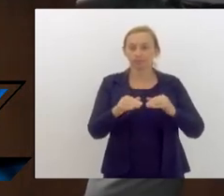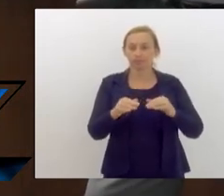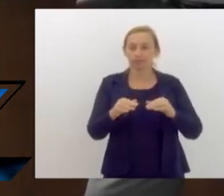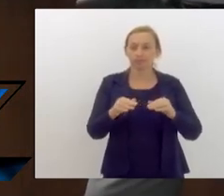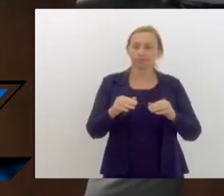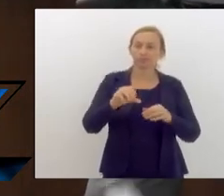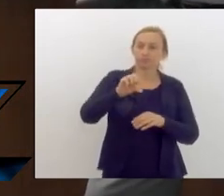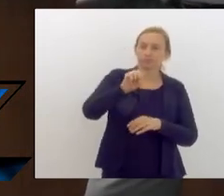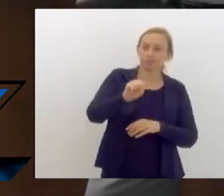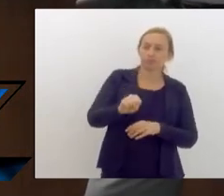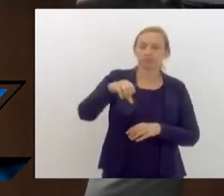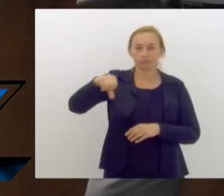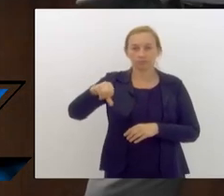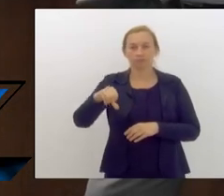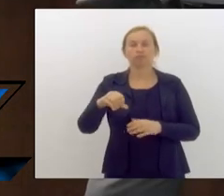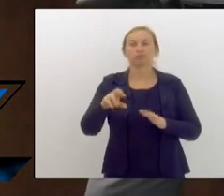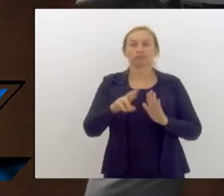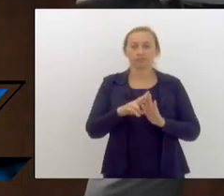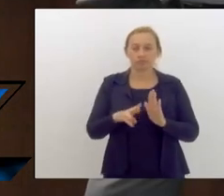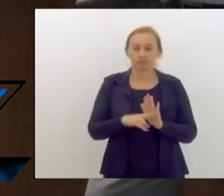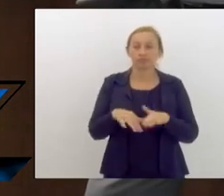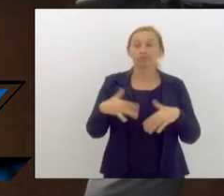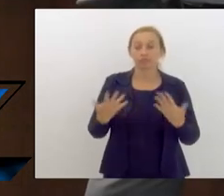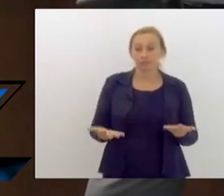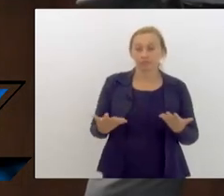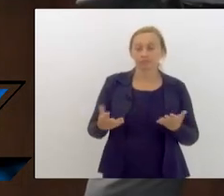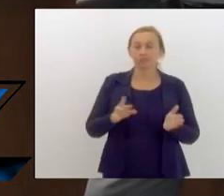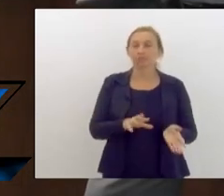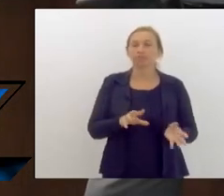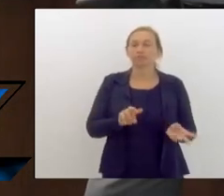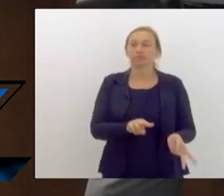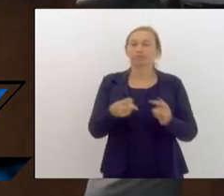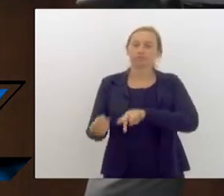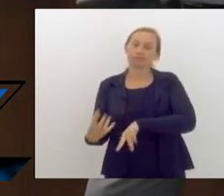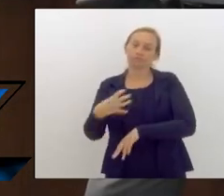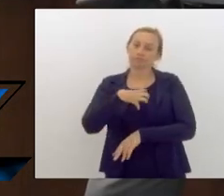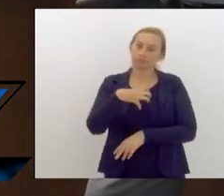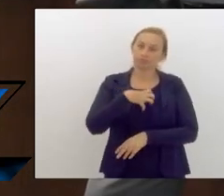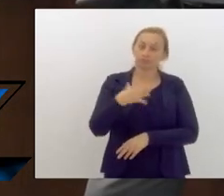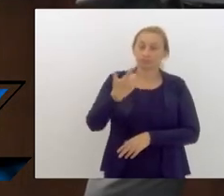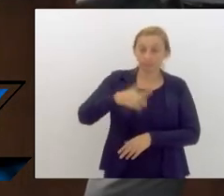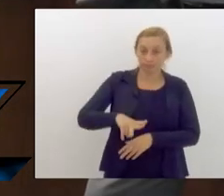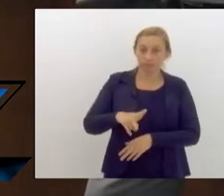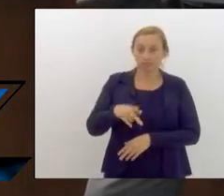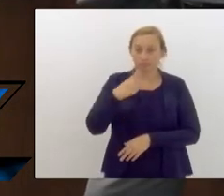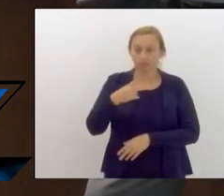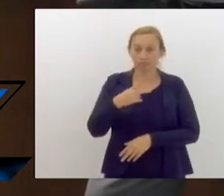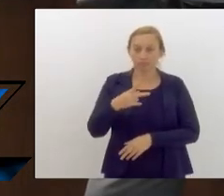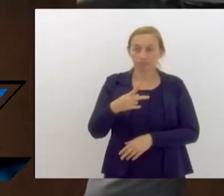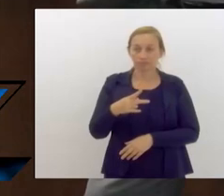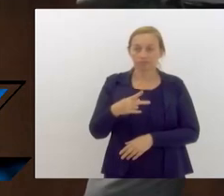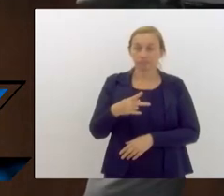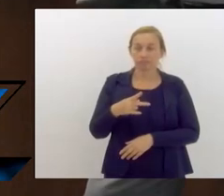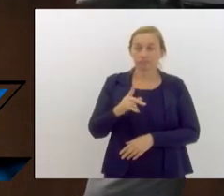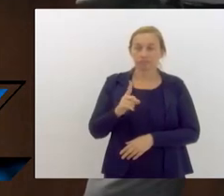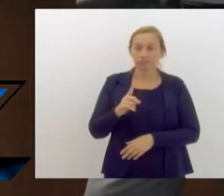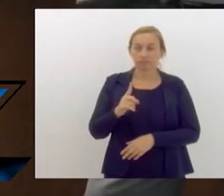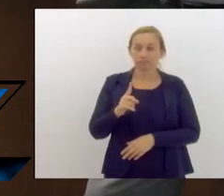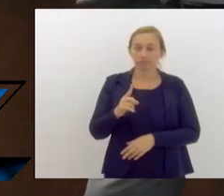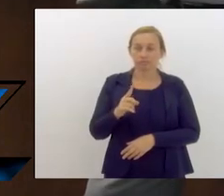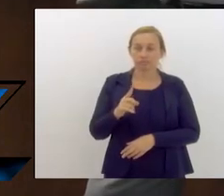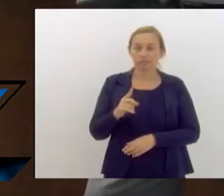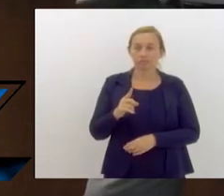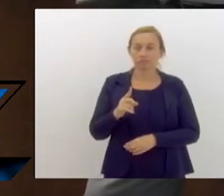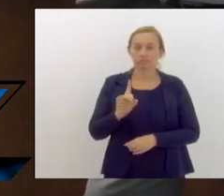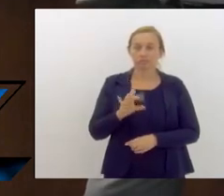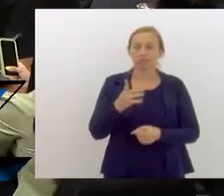no 89 do rendimento Então o meu encaminhamento é só nesse sentido mais uma vez dizendo sem qualquer convicção de mérito mas para quem discutir